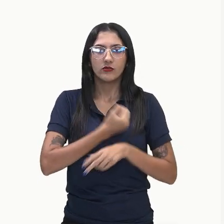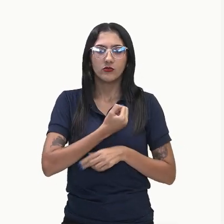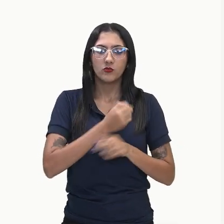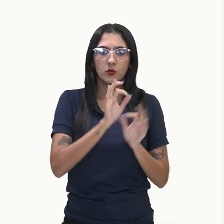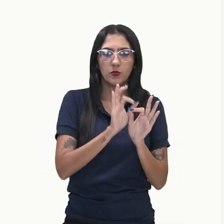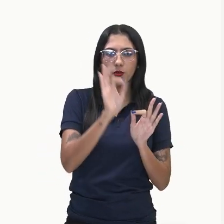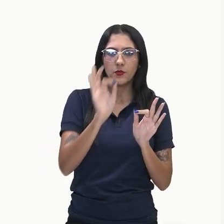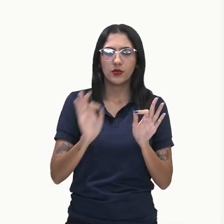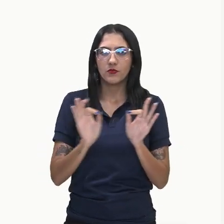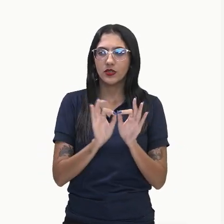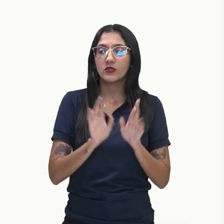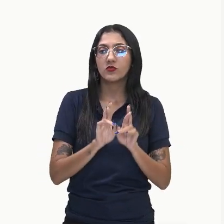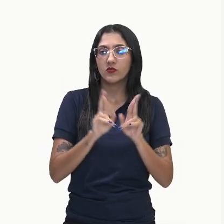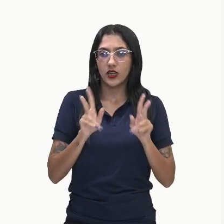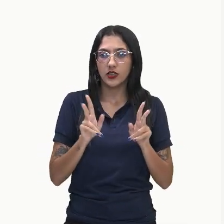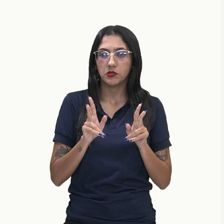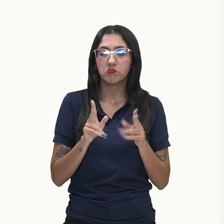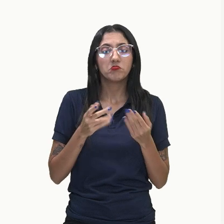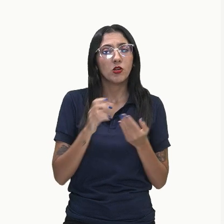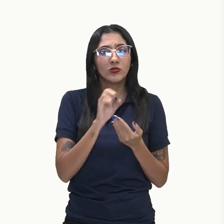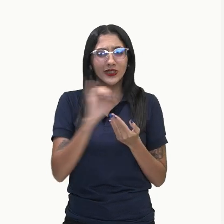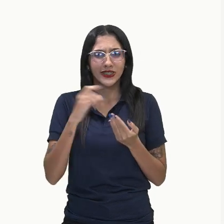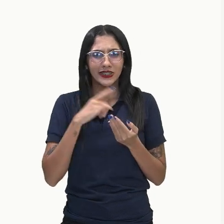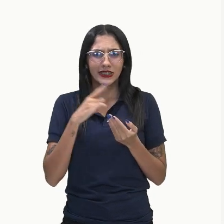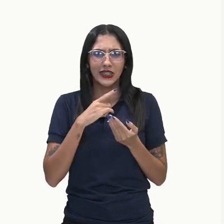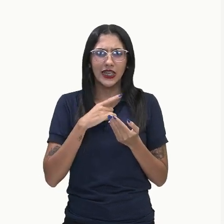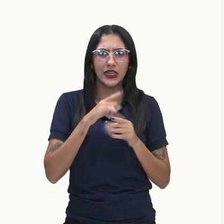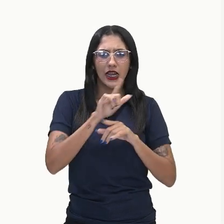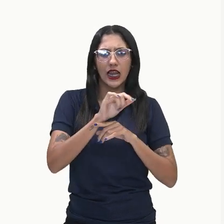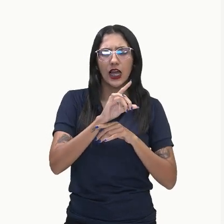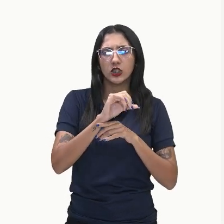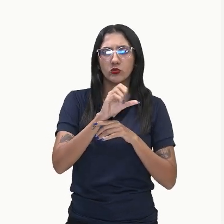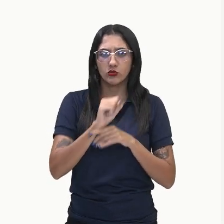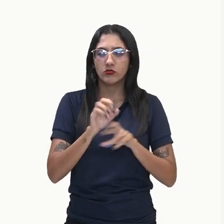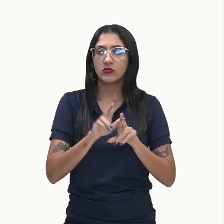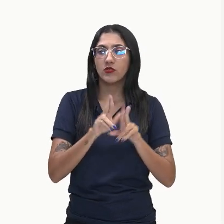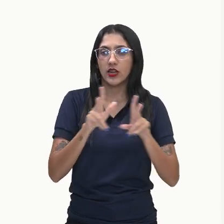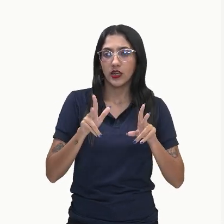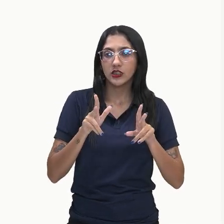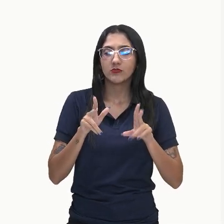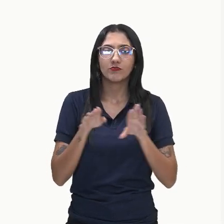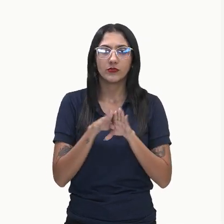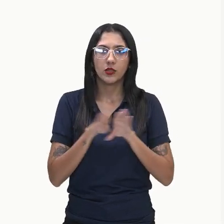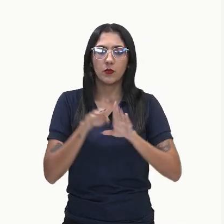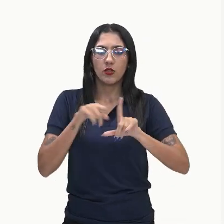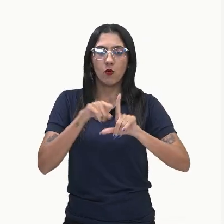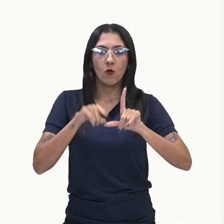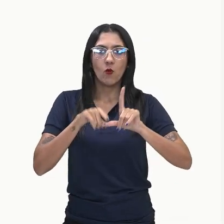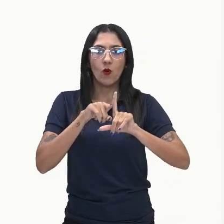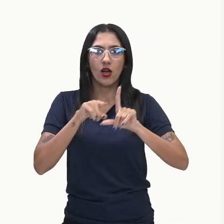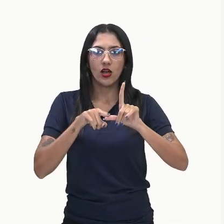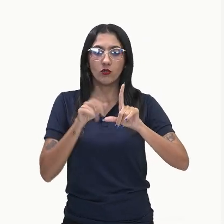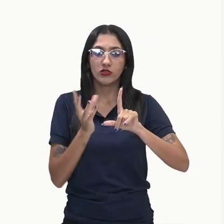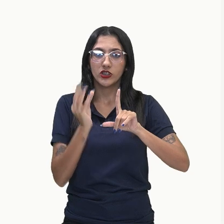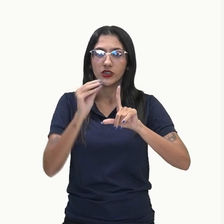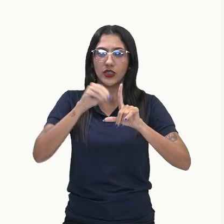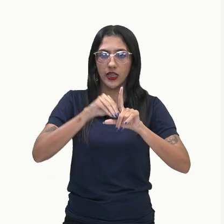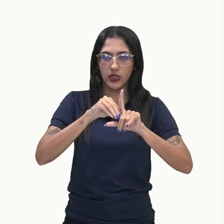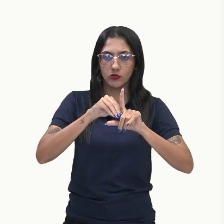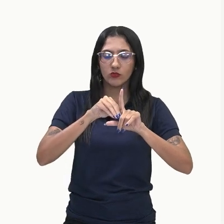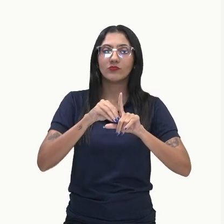automaticamente, se eu tenho lados diferentes em um triângulo, as medidas dos ângulos internos também ali